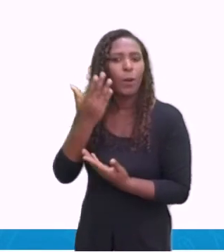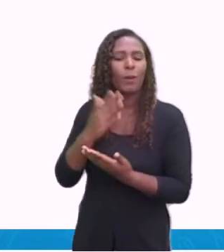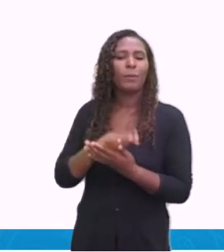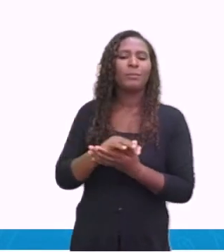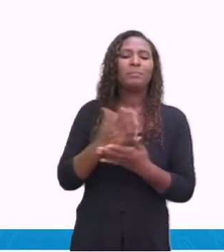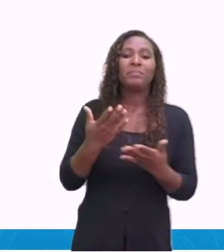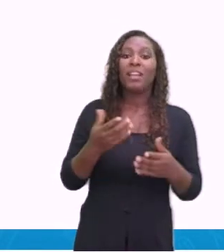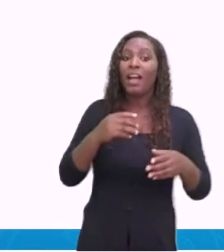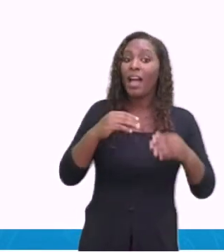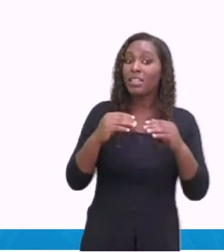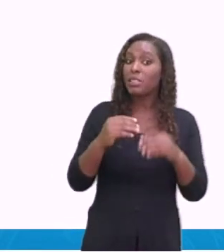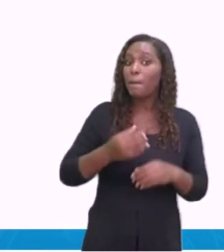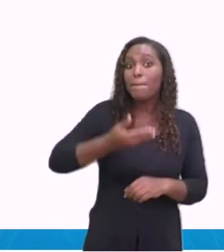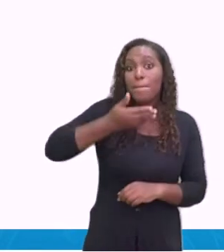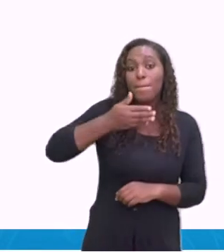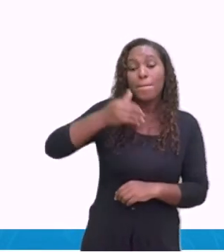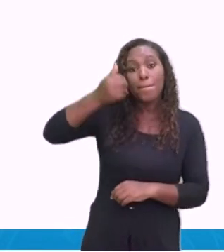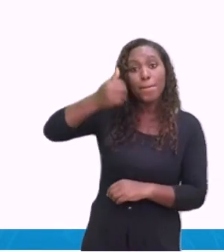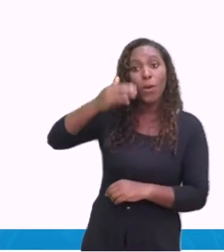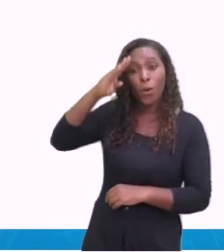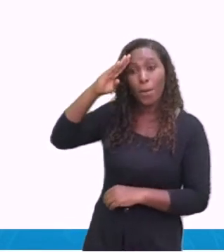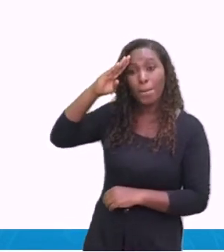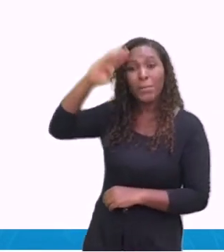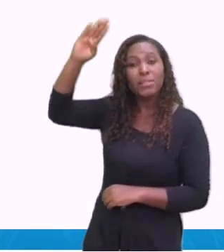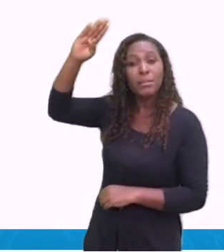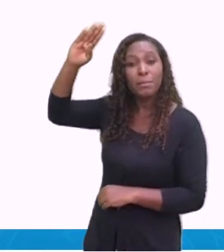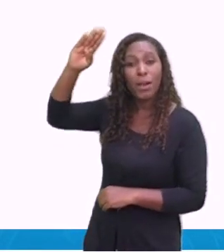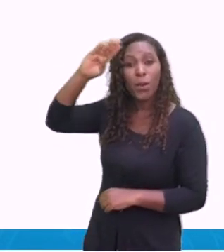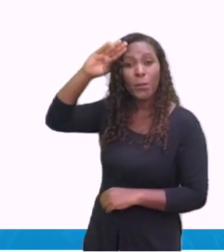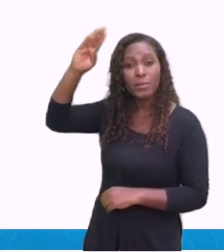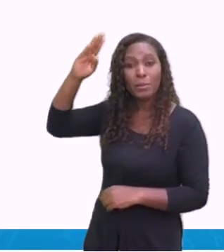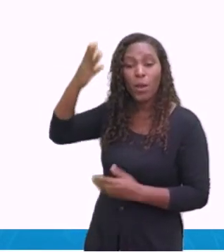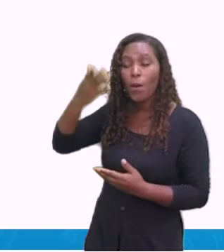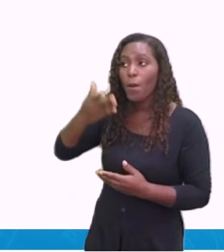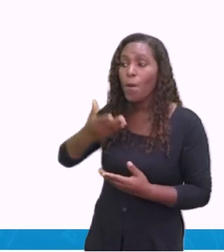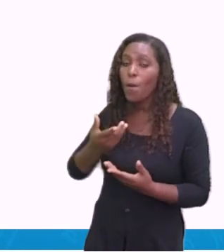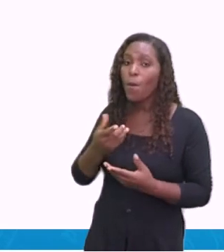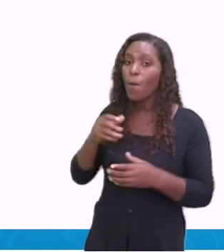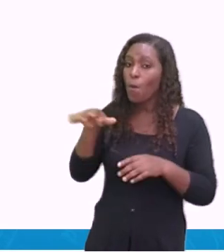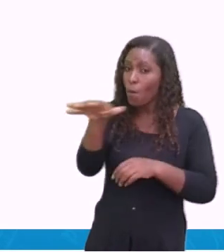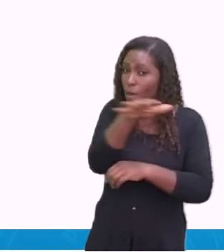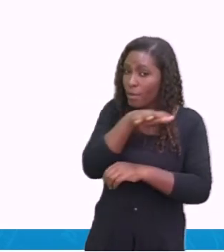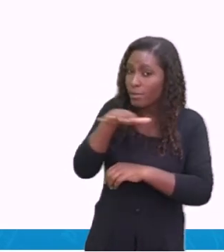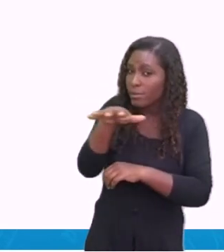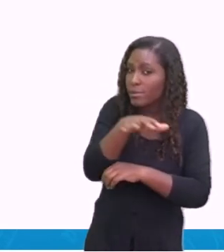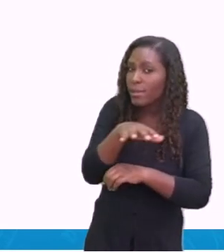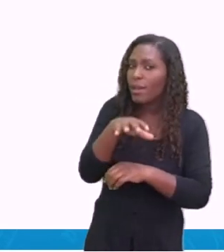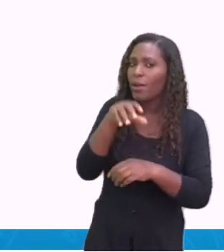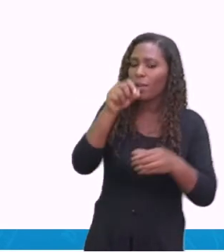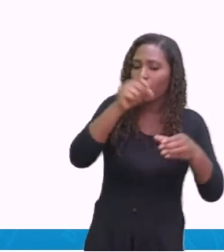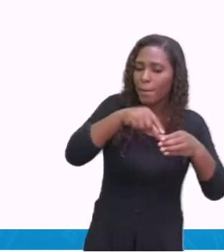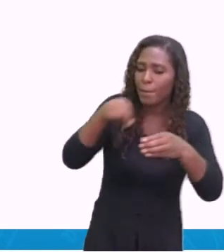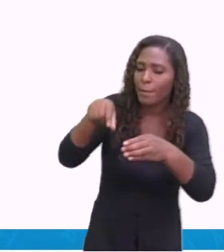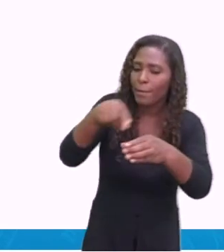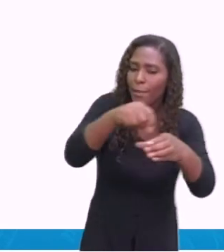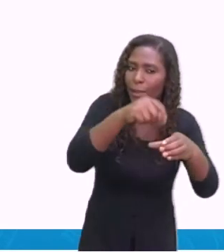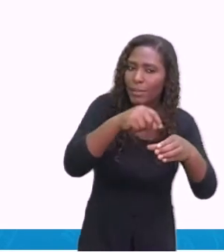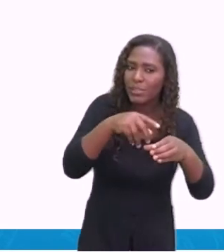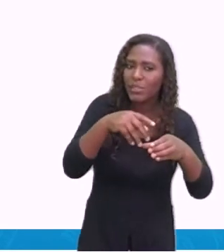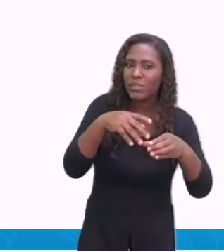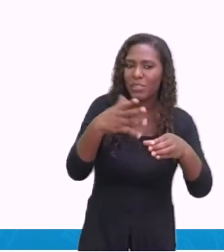regiões produtoras. Olha bem, está aqui o litoral da Bahia e de Pernambuco. Então, foi ali